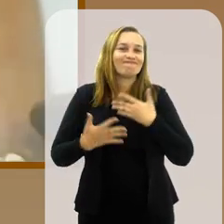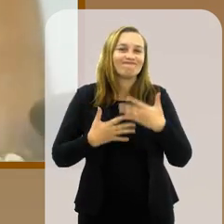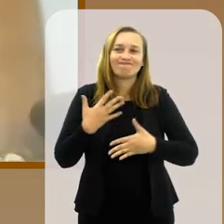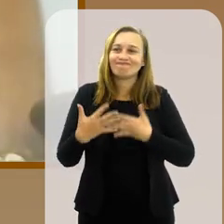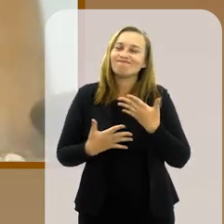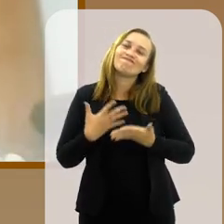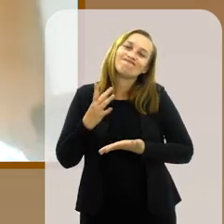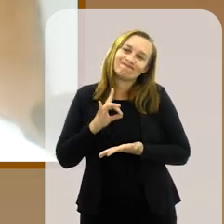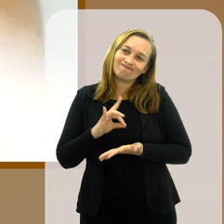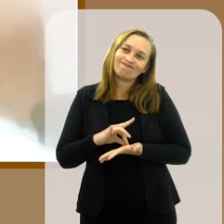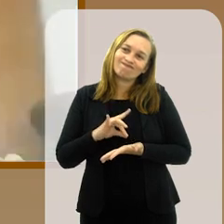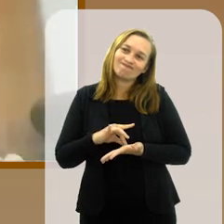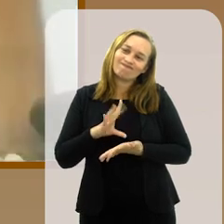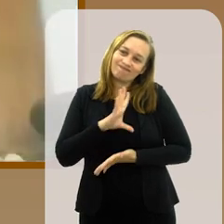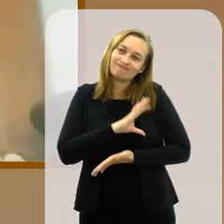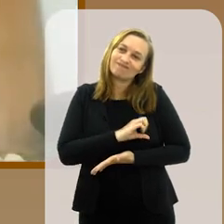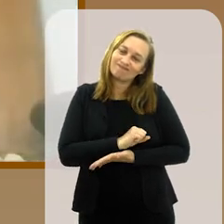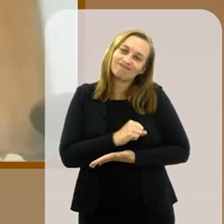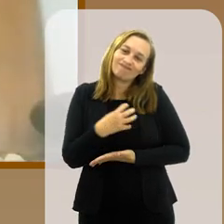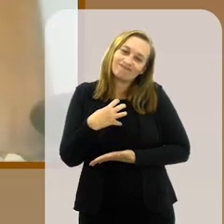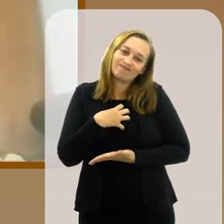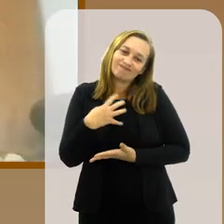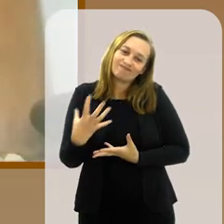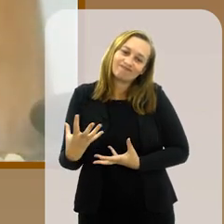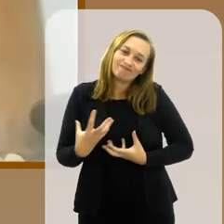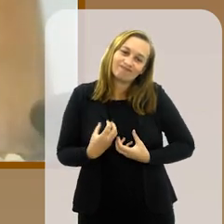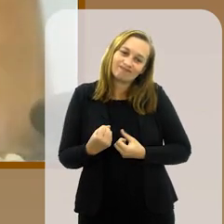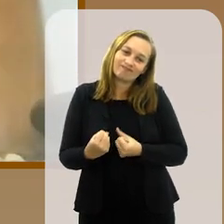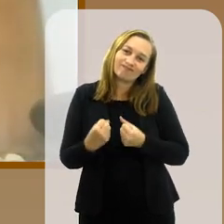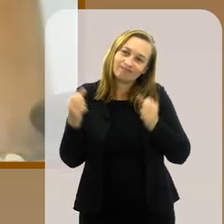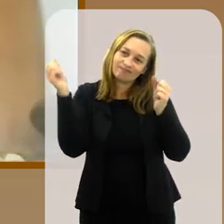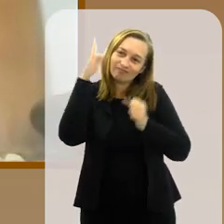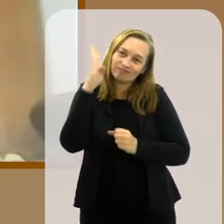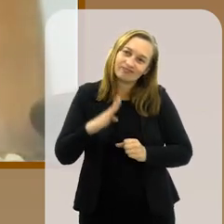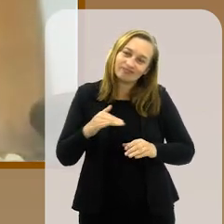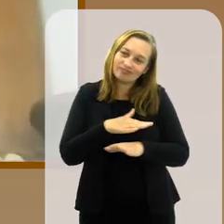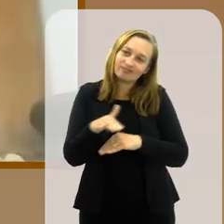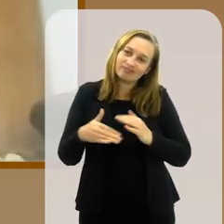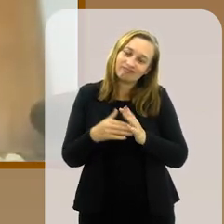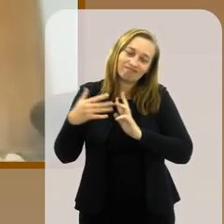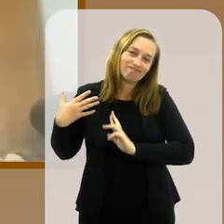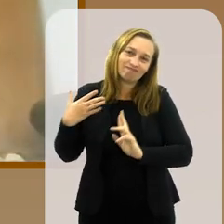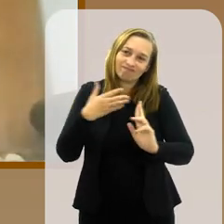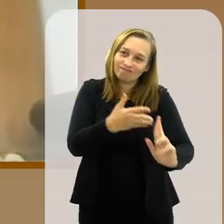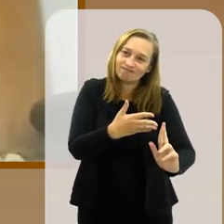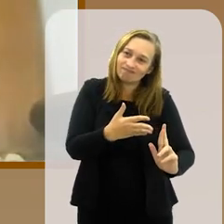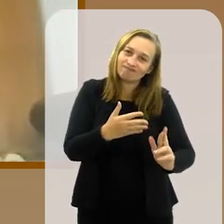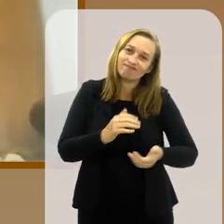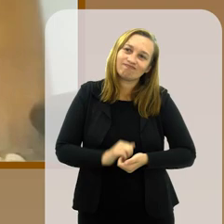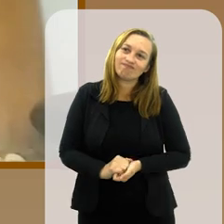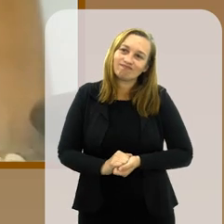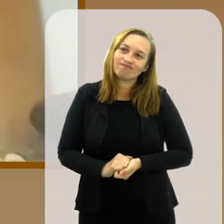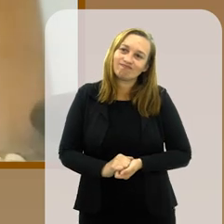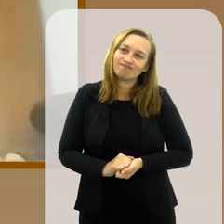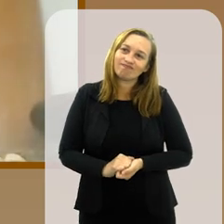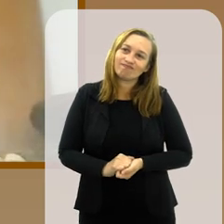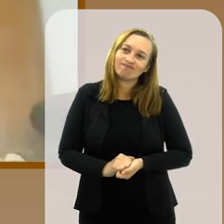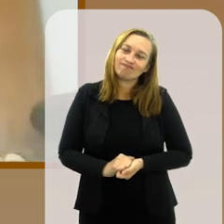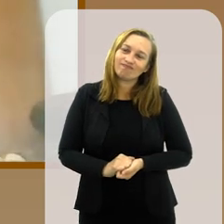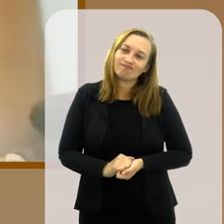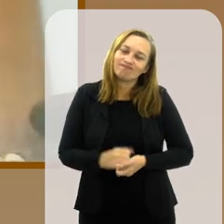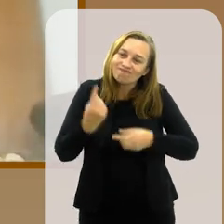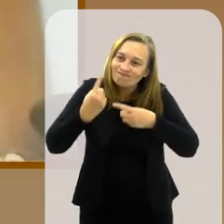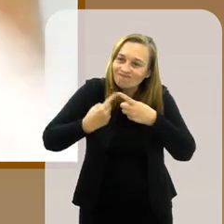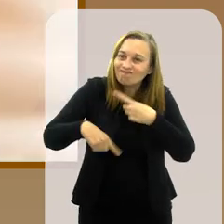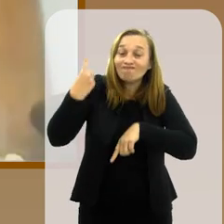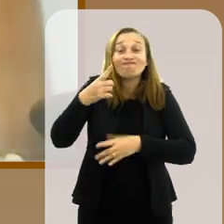estou cheia de tudo, cheia de tudo mesmo, de tanto amor que eu recebi do Brasil inteiro. Eu virei uma referência de